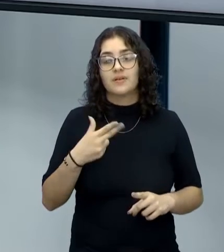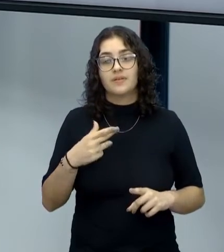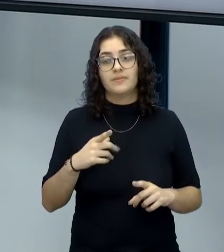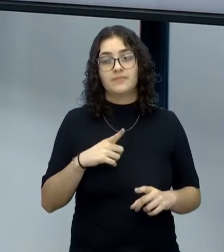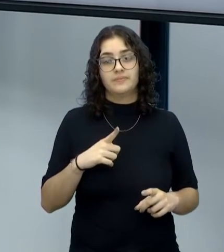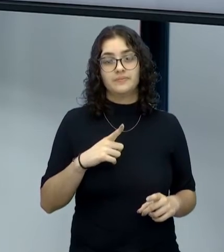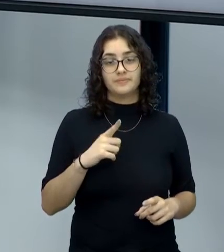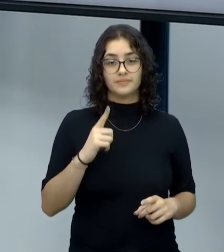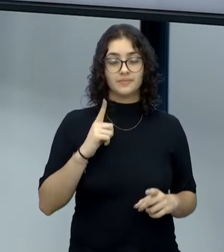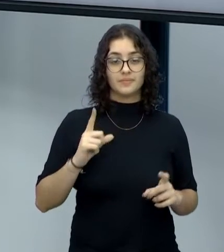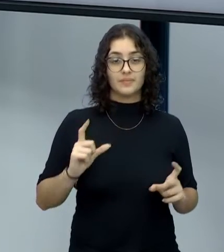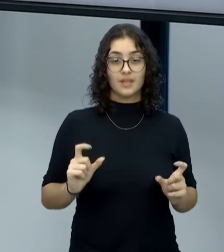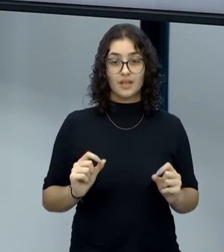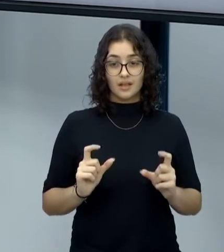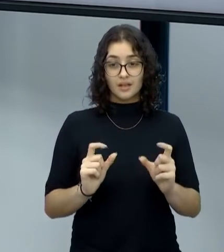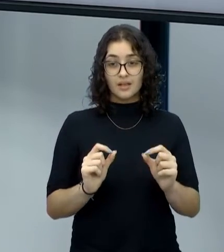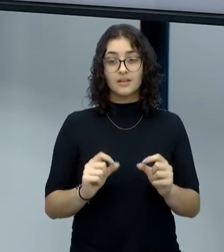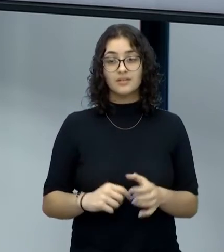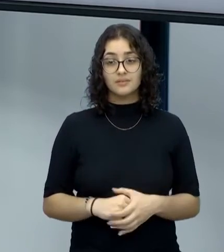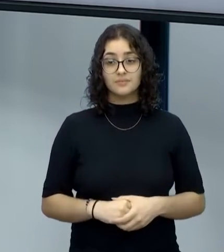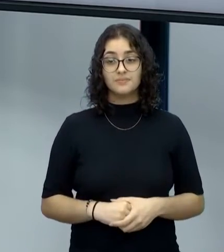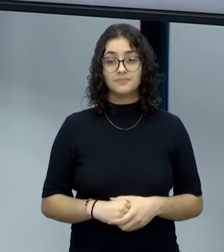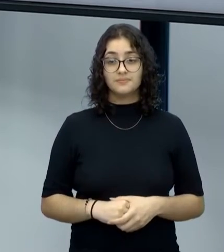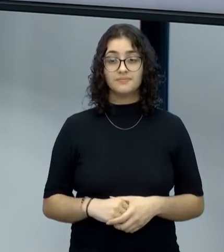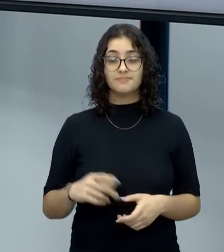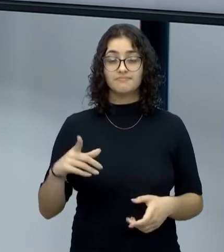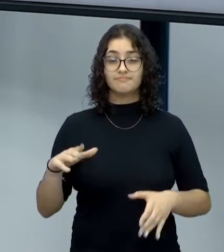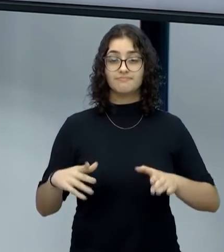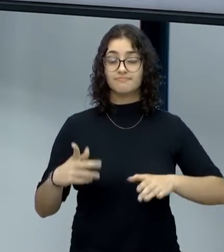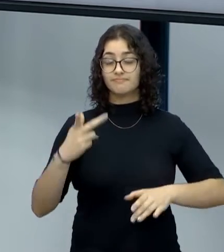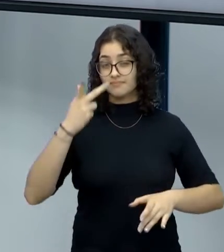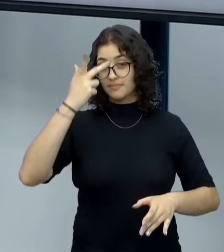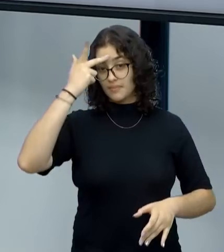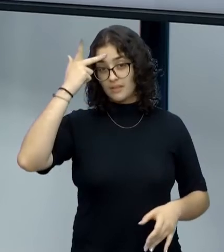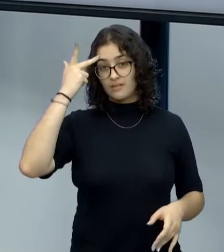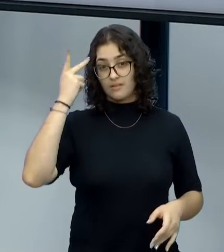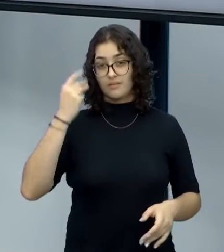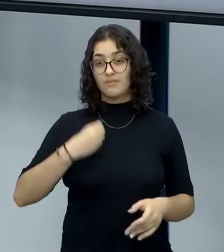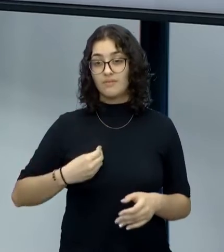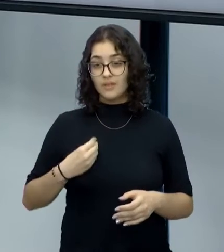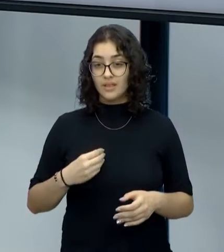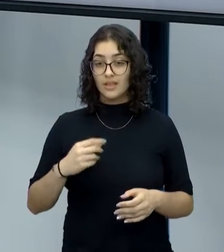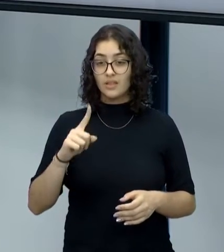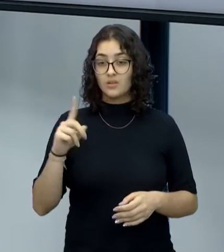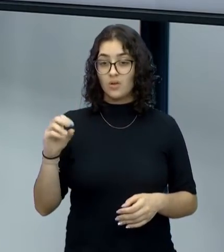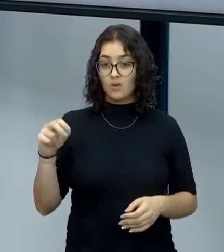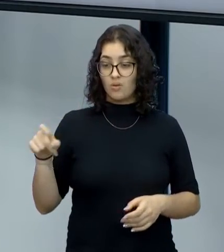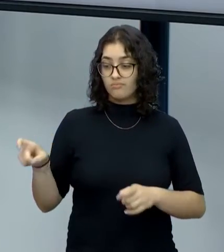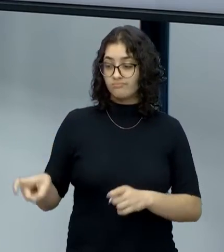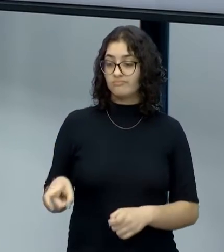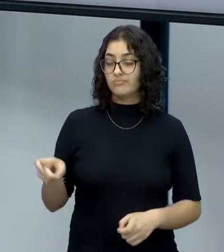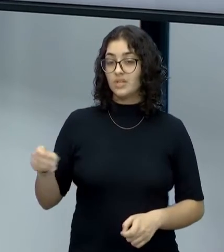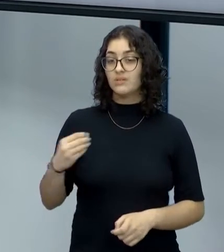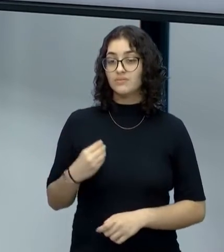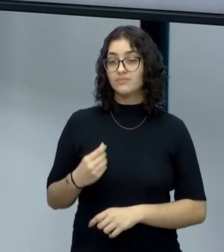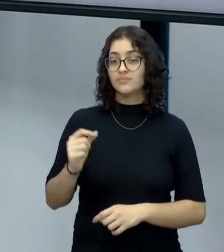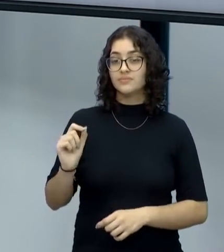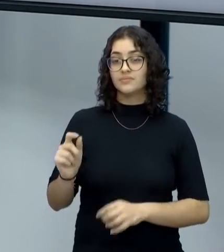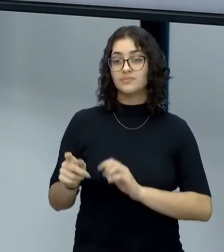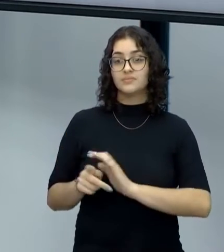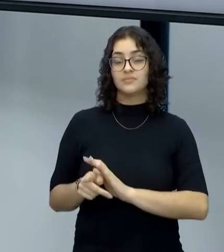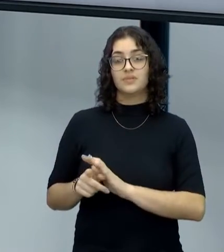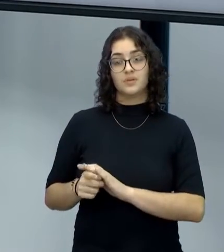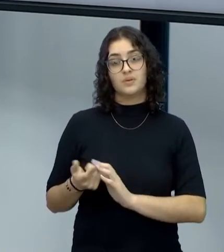de câncer, né, então muitas pessoas que moram na zona rural, né, eles acabam desenvolvendo o câncer e